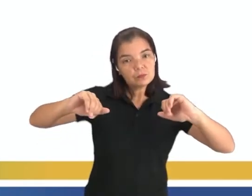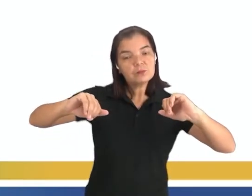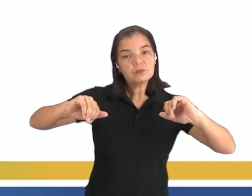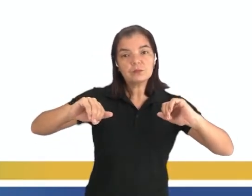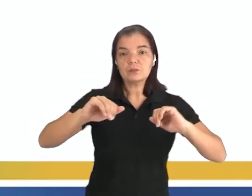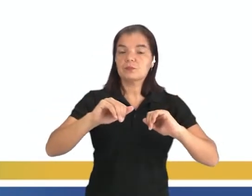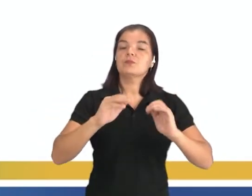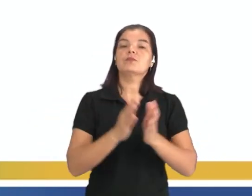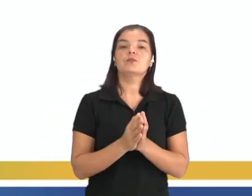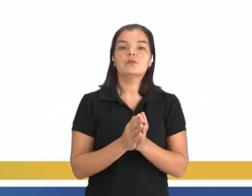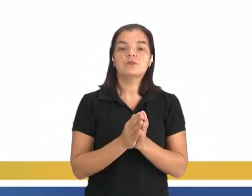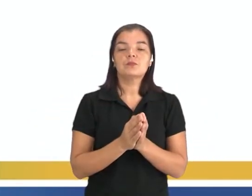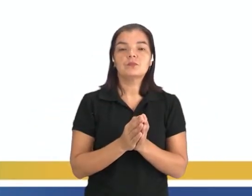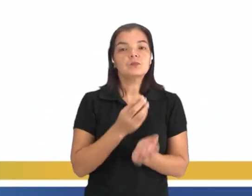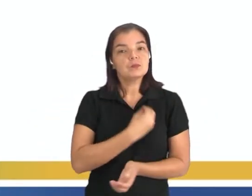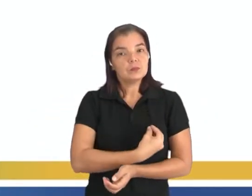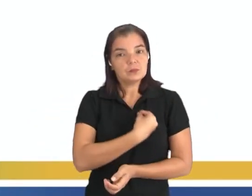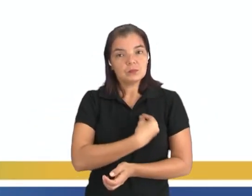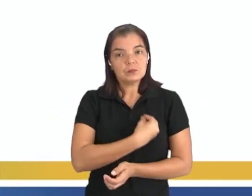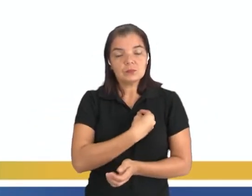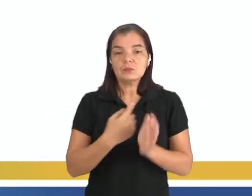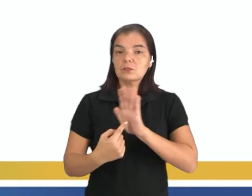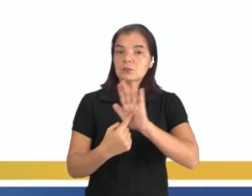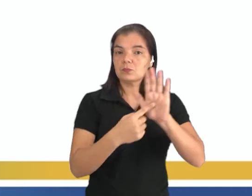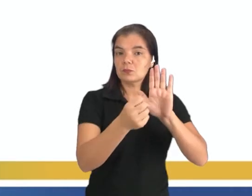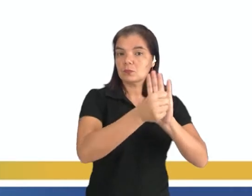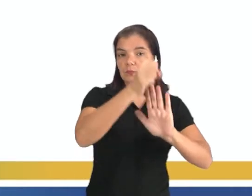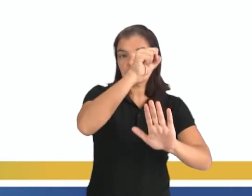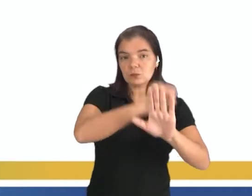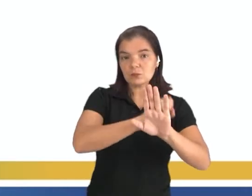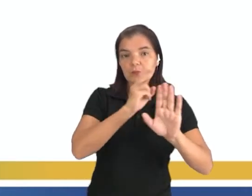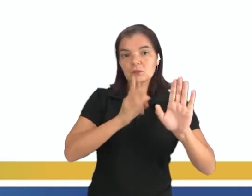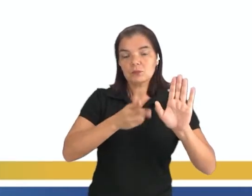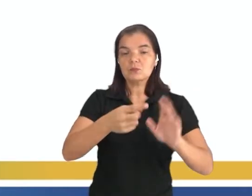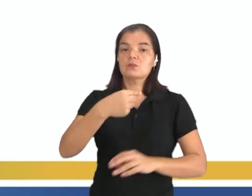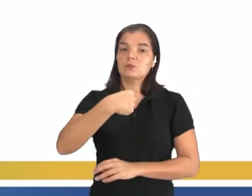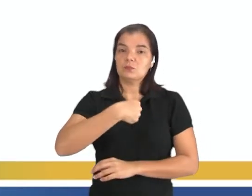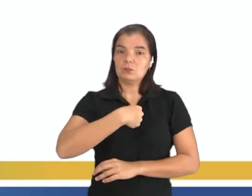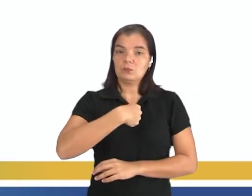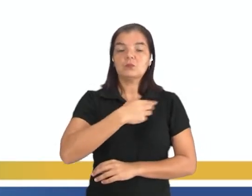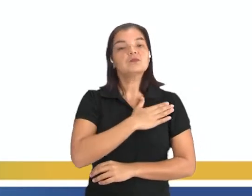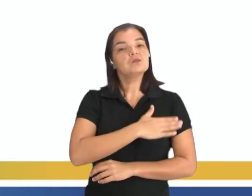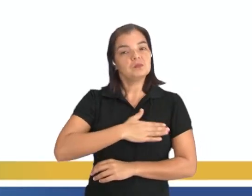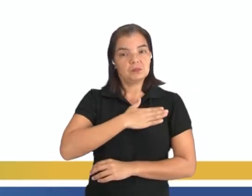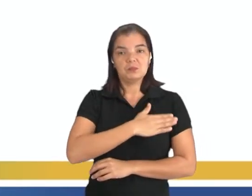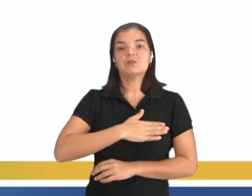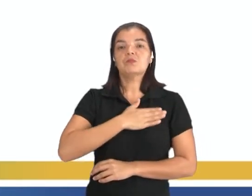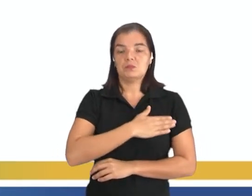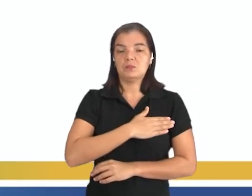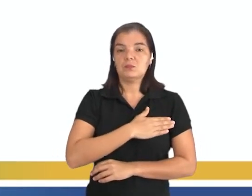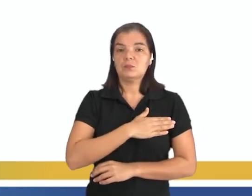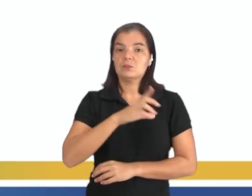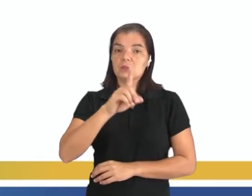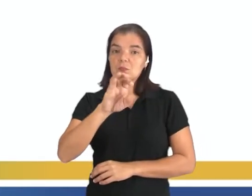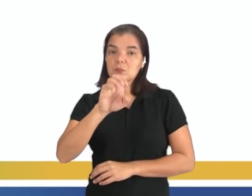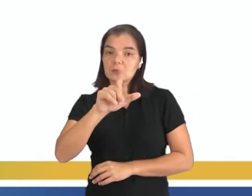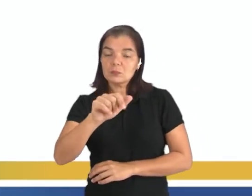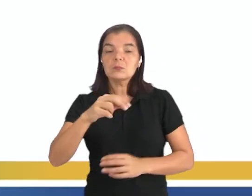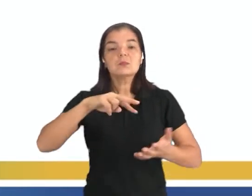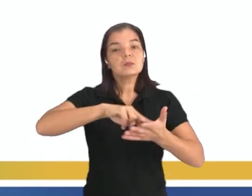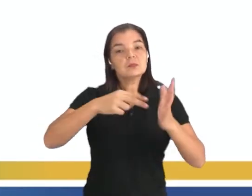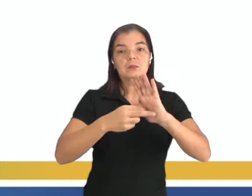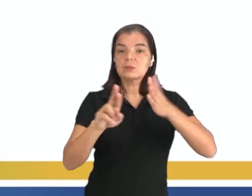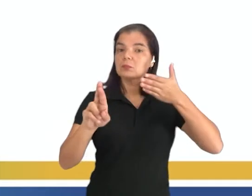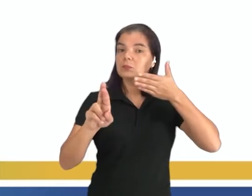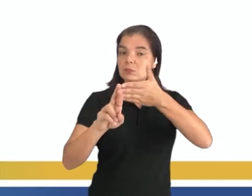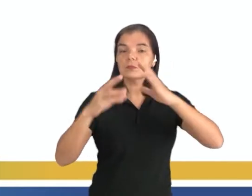conjunção, trago ali, apresento o sujeito e mantenho a frase, ó. Eu gosto dela, né? O dela se refere à música